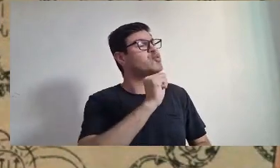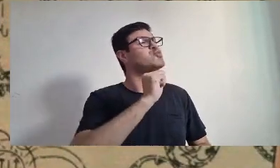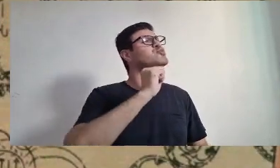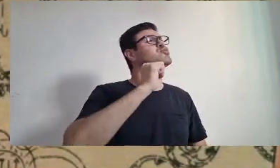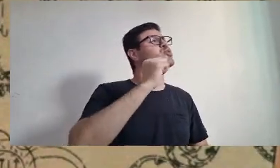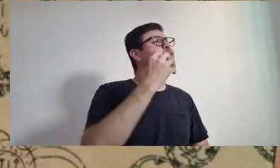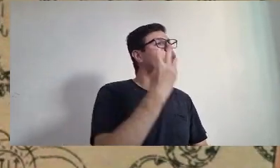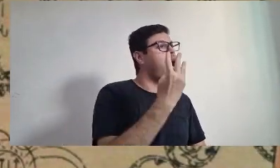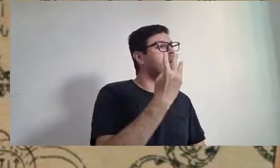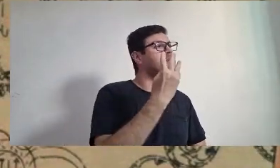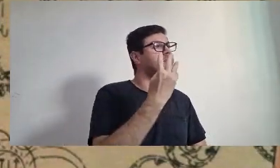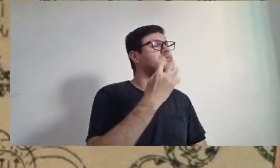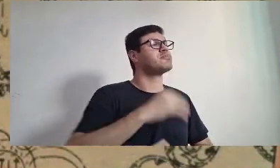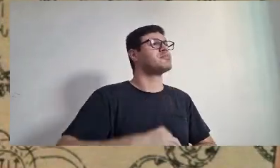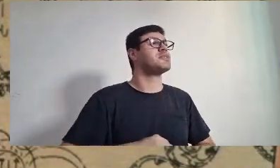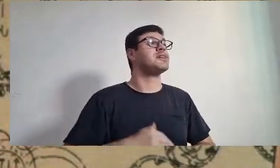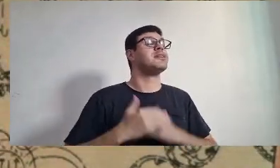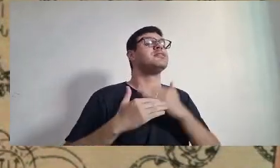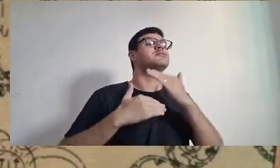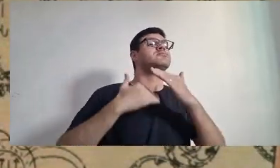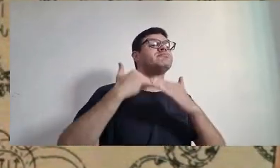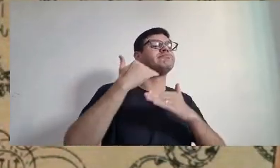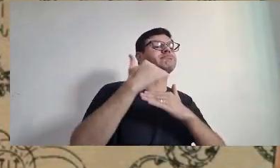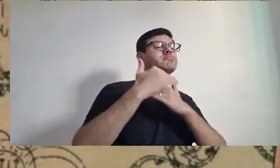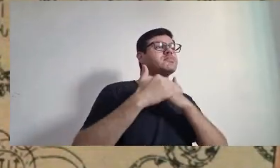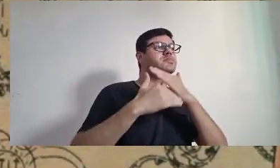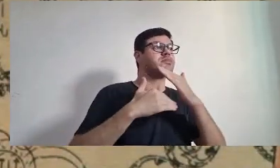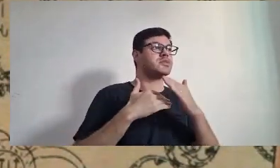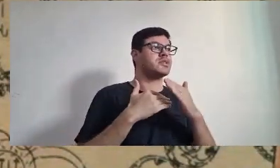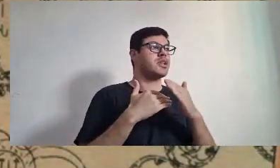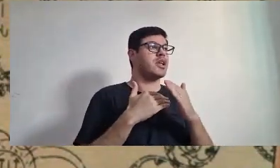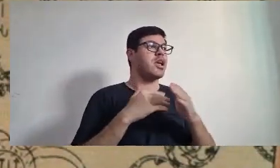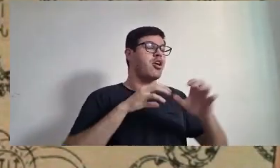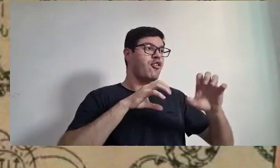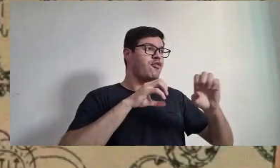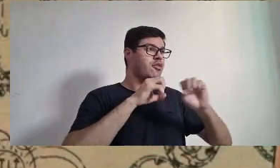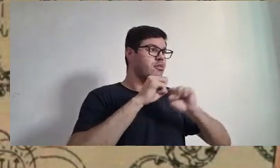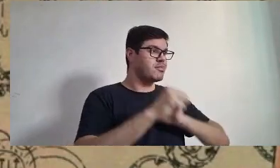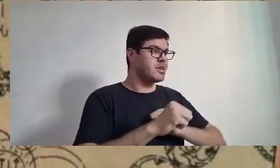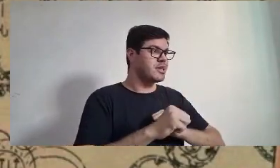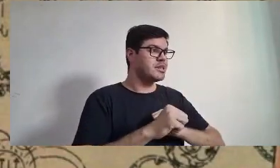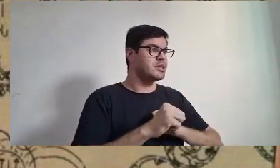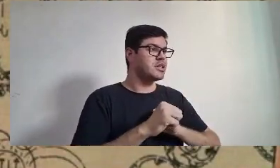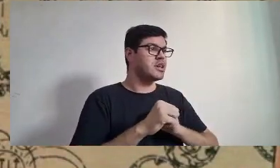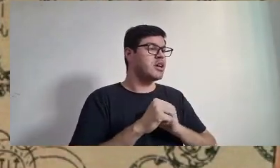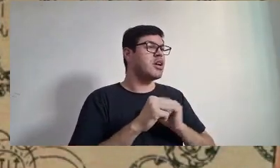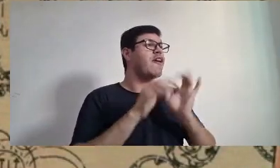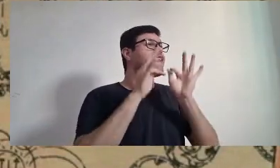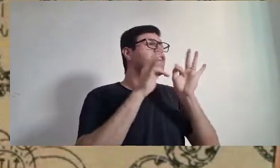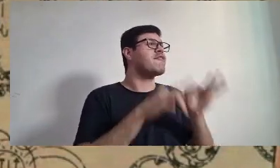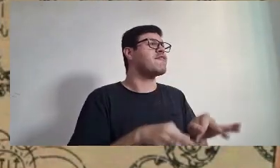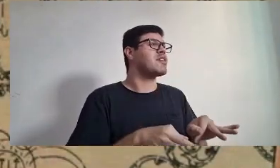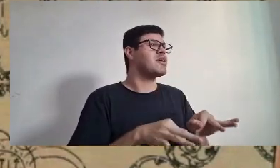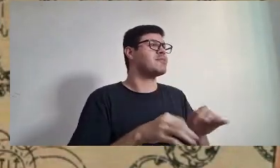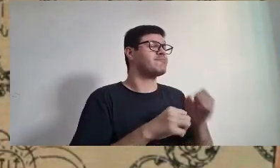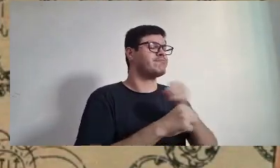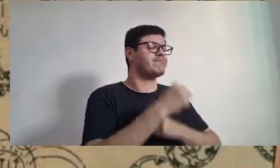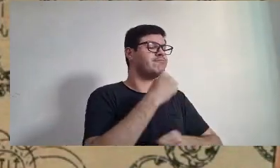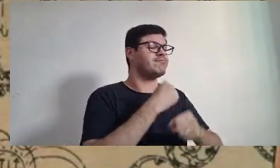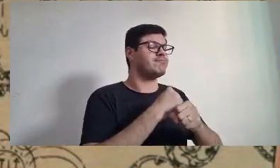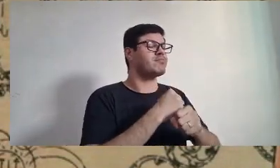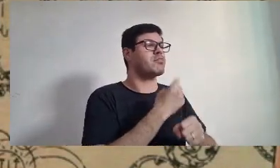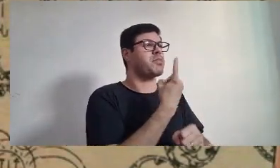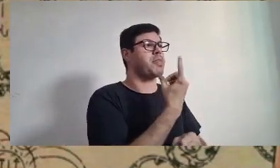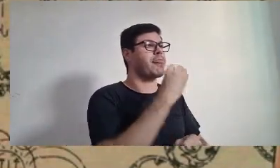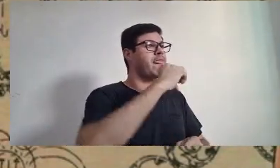comecei. A nomeação eu recebi final de 84. Então, eu sou bispo dessa região que